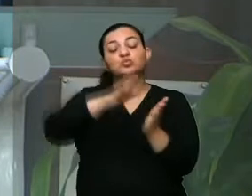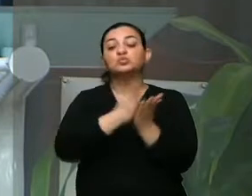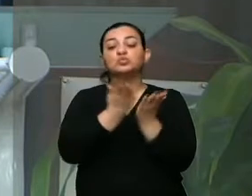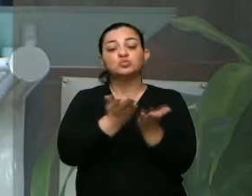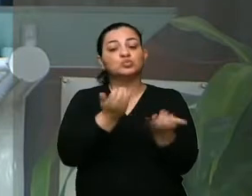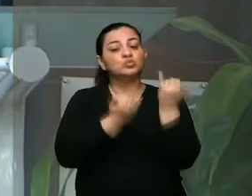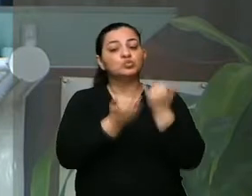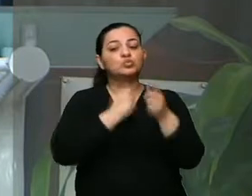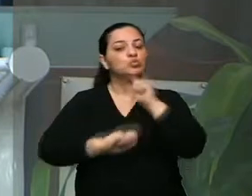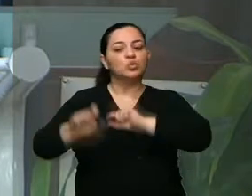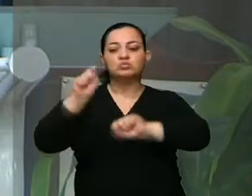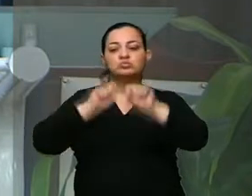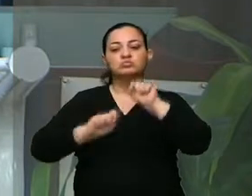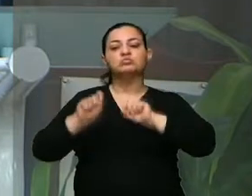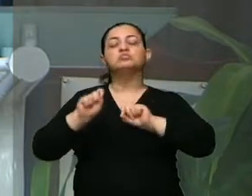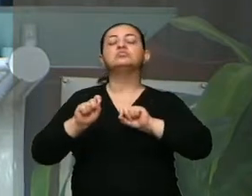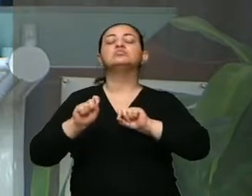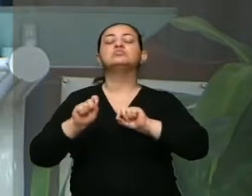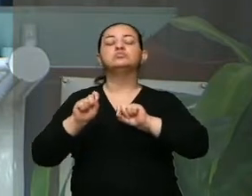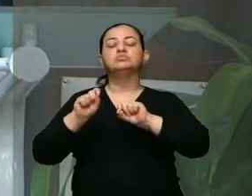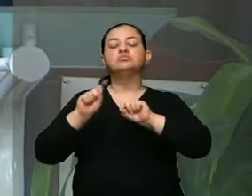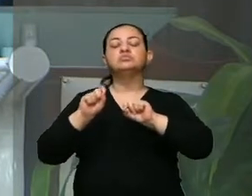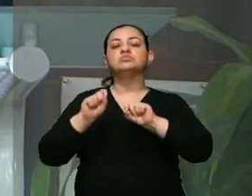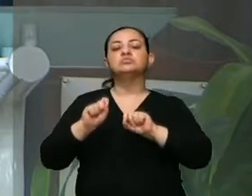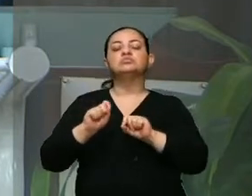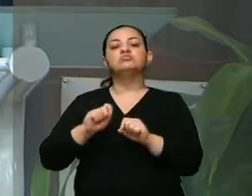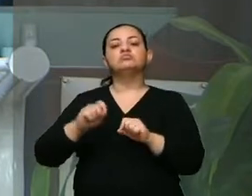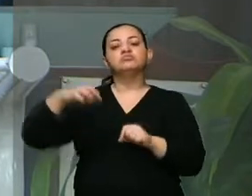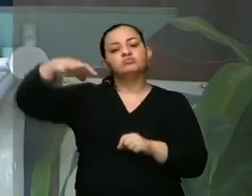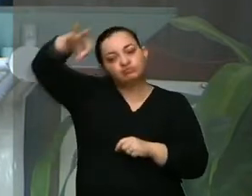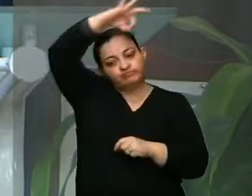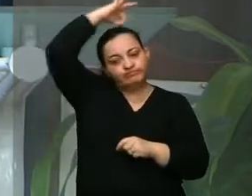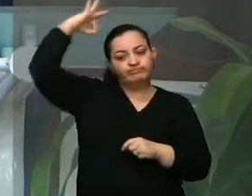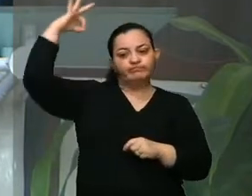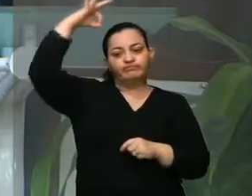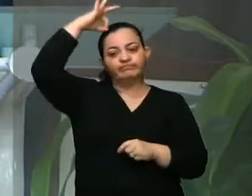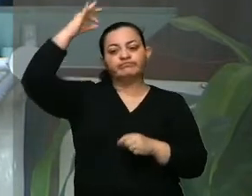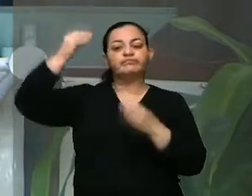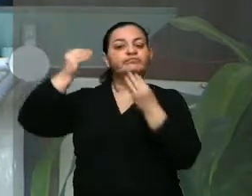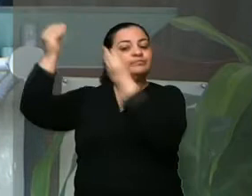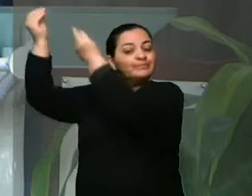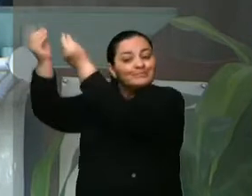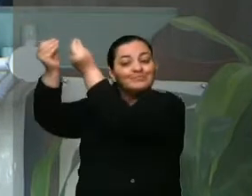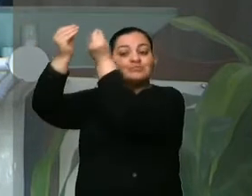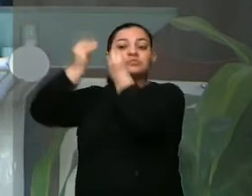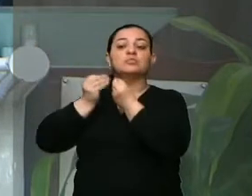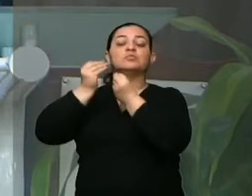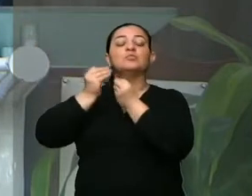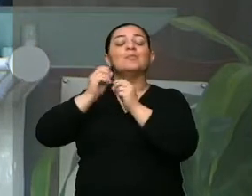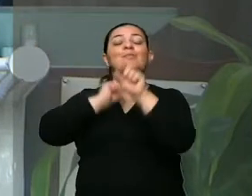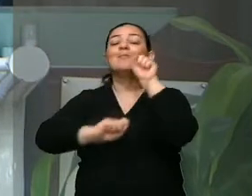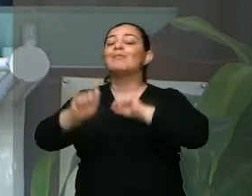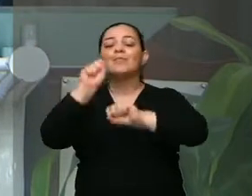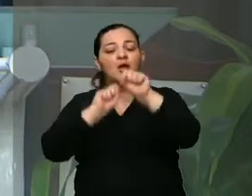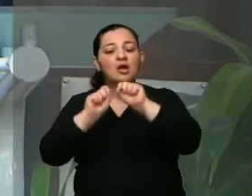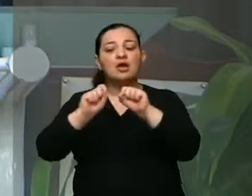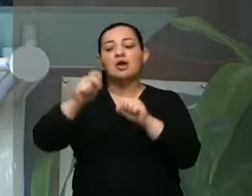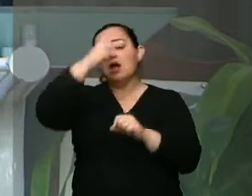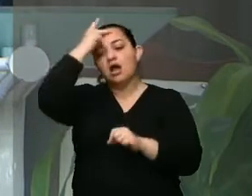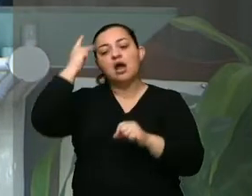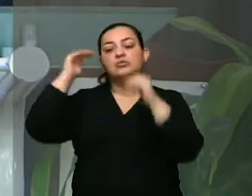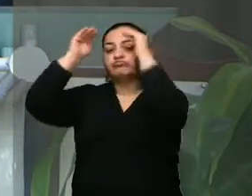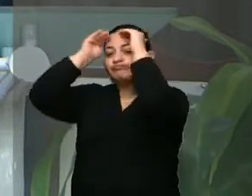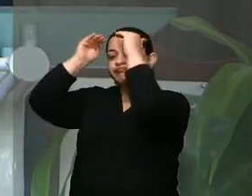bíblia diz que o espírito santo é dado para aqueles que lhe obedecem